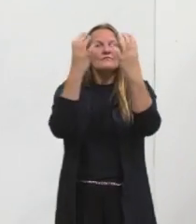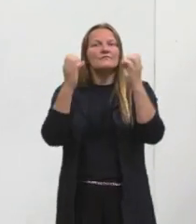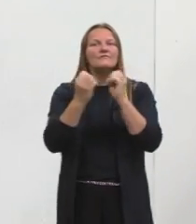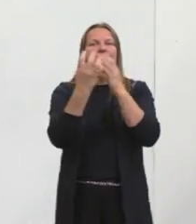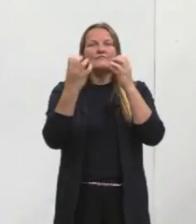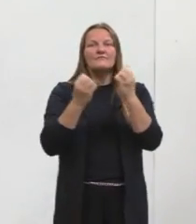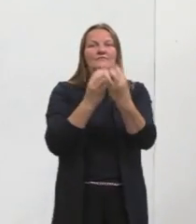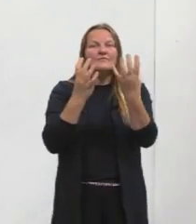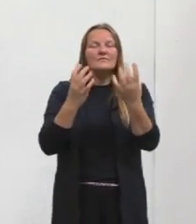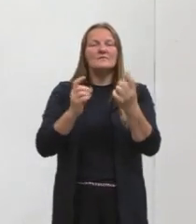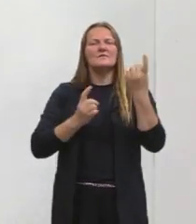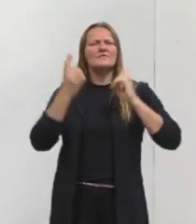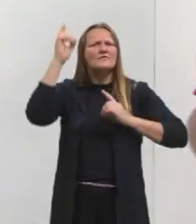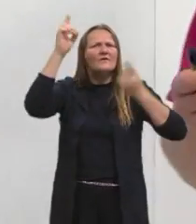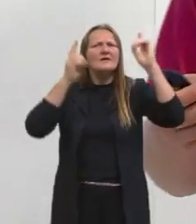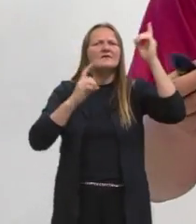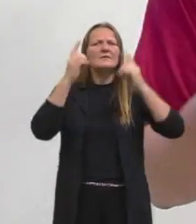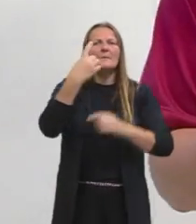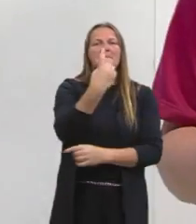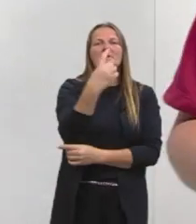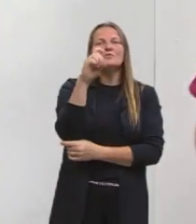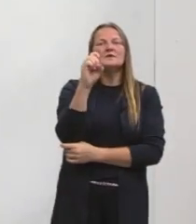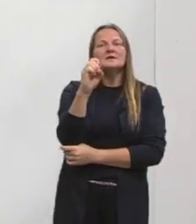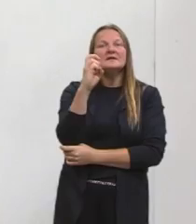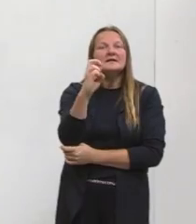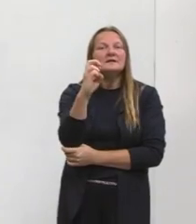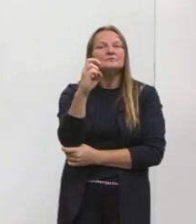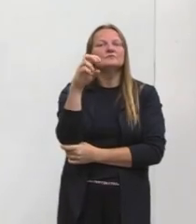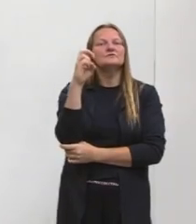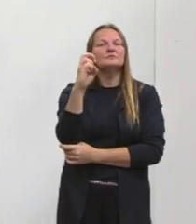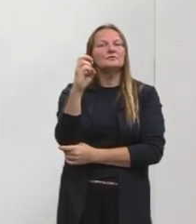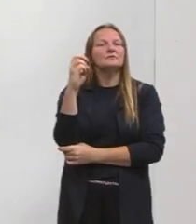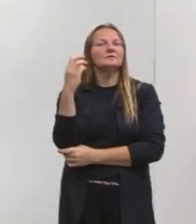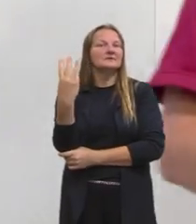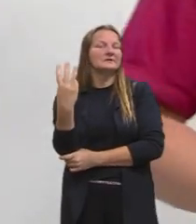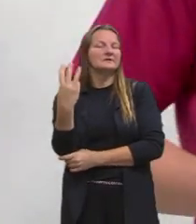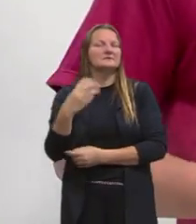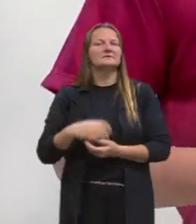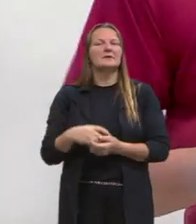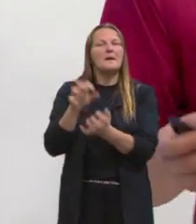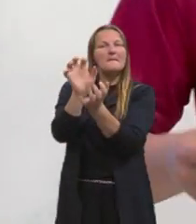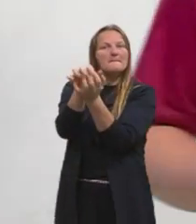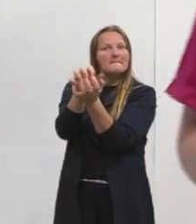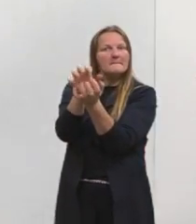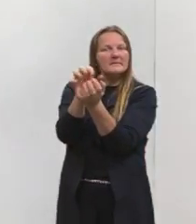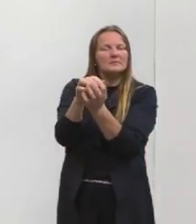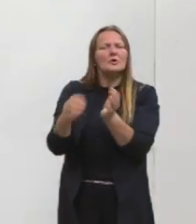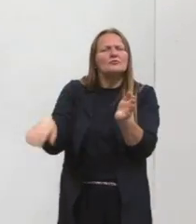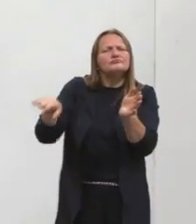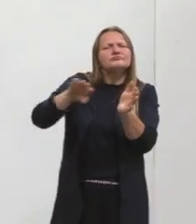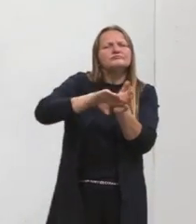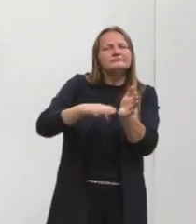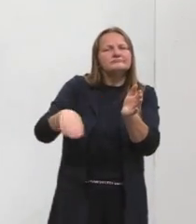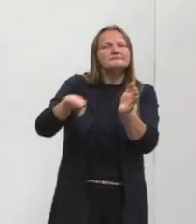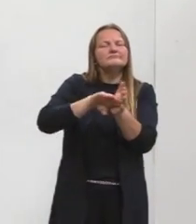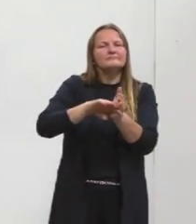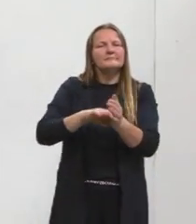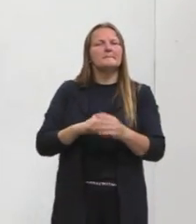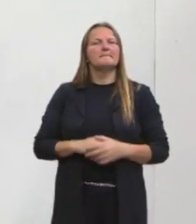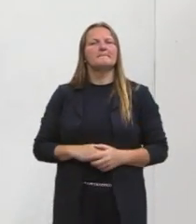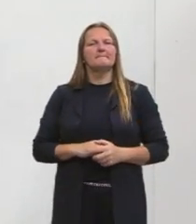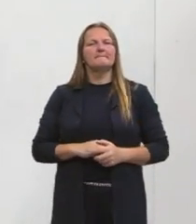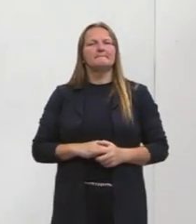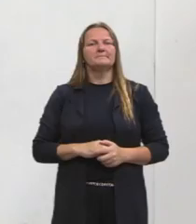Carnaval por volta de 1553 lá em Pernambuco né chegando aí através da